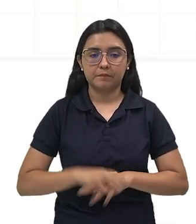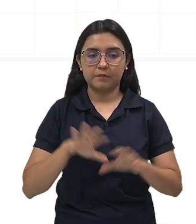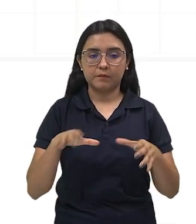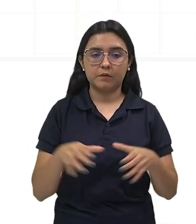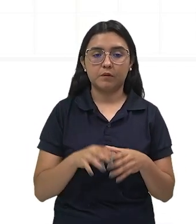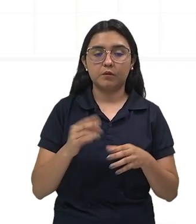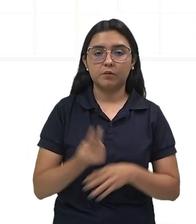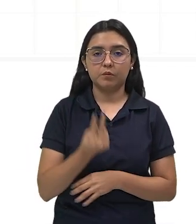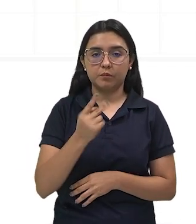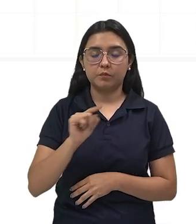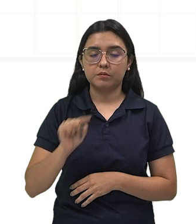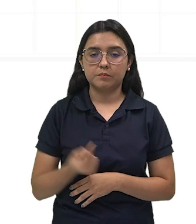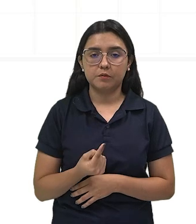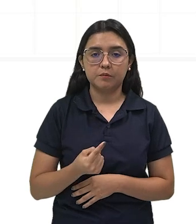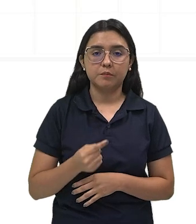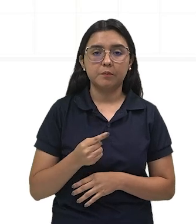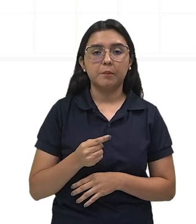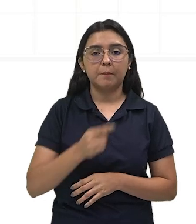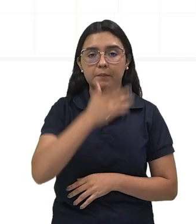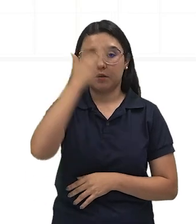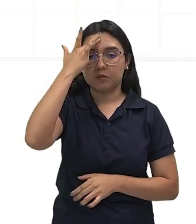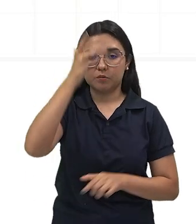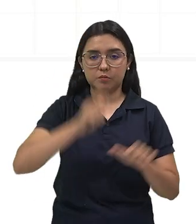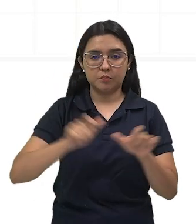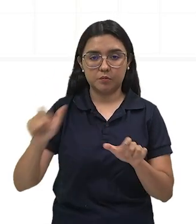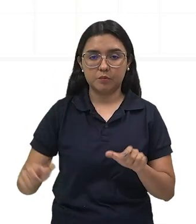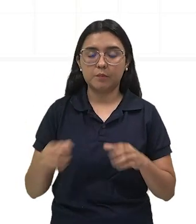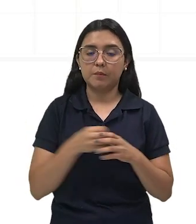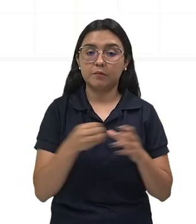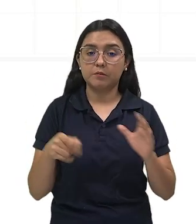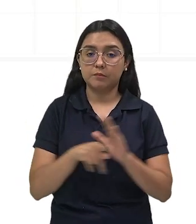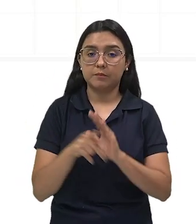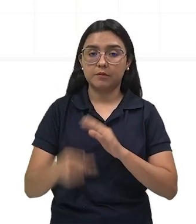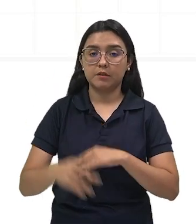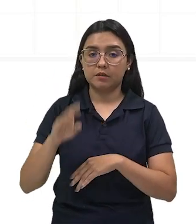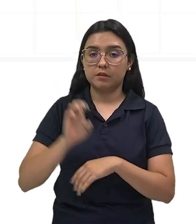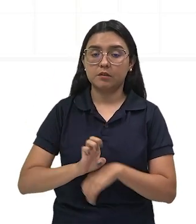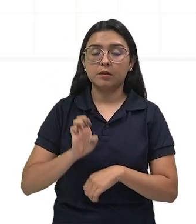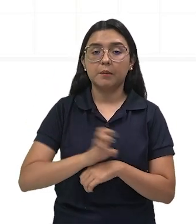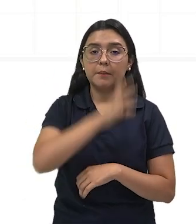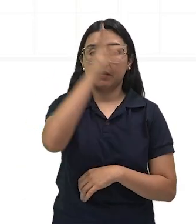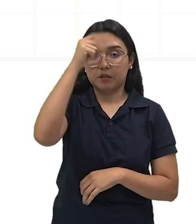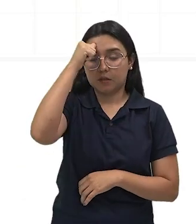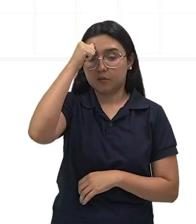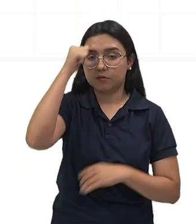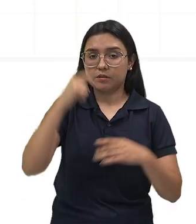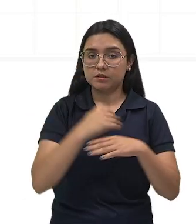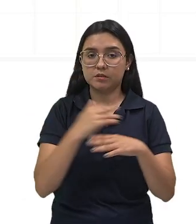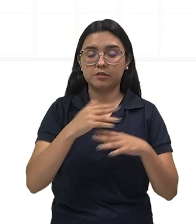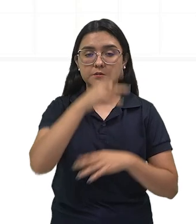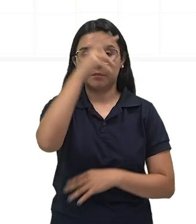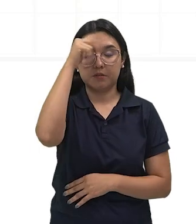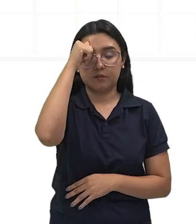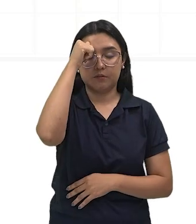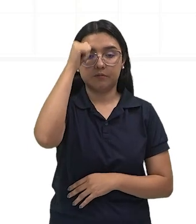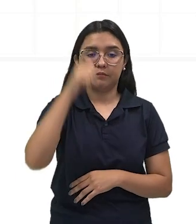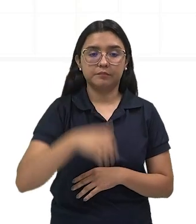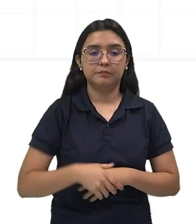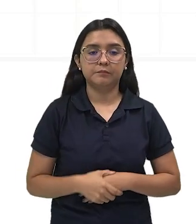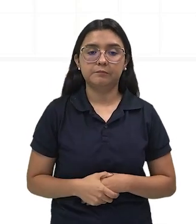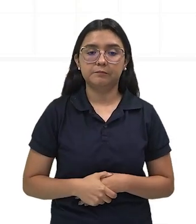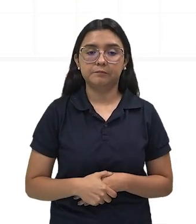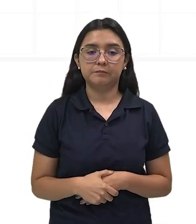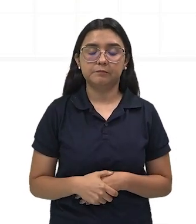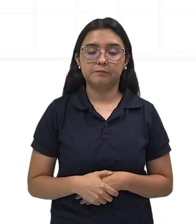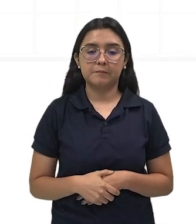para representar, é uma amostragem da cidade de Manaus, aqui da população, né? Aqui a população dos